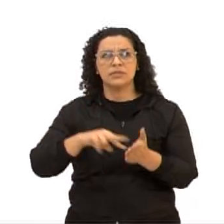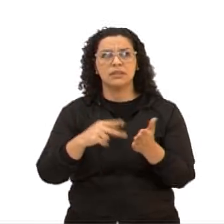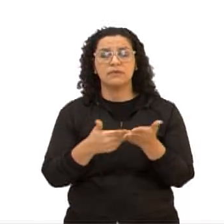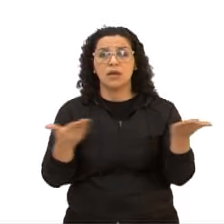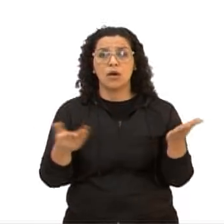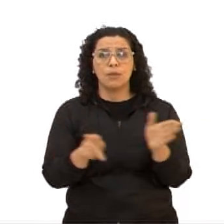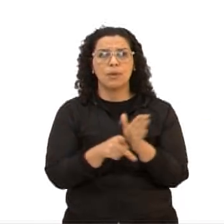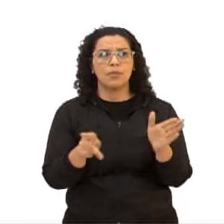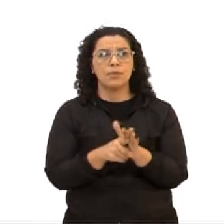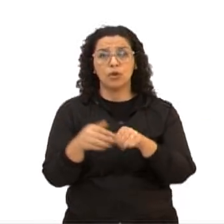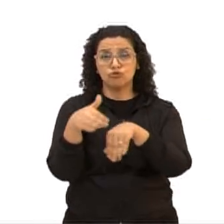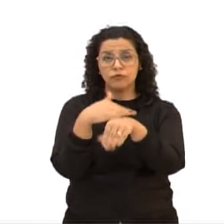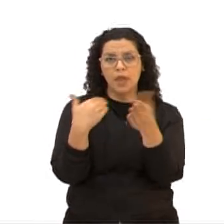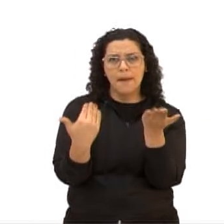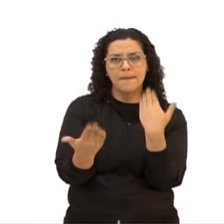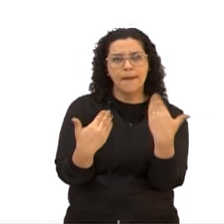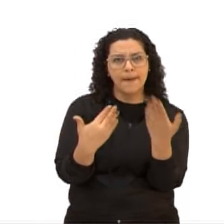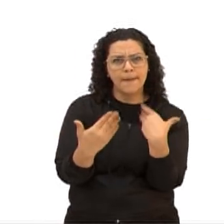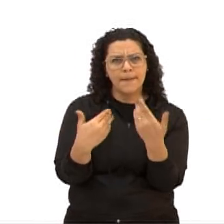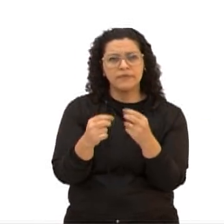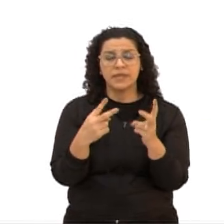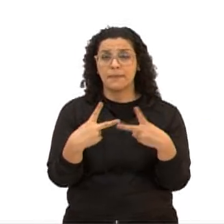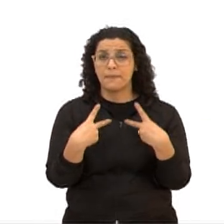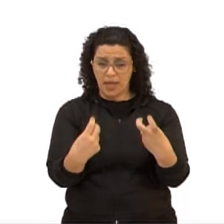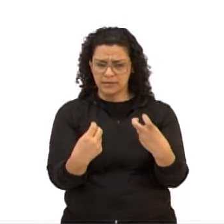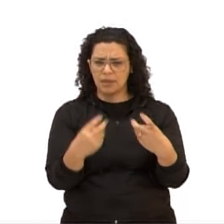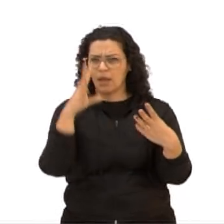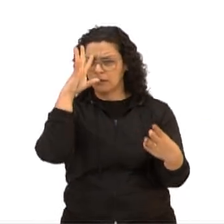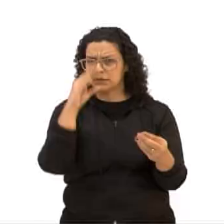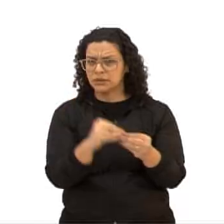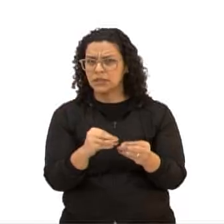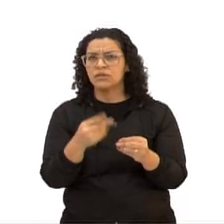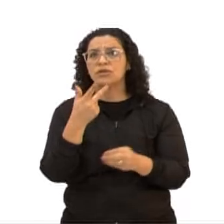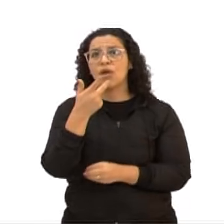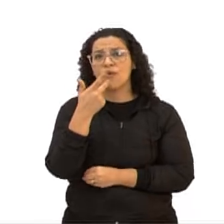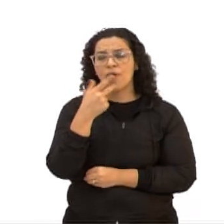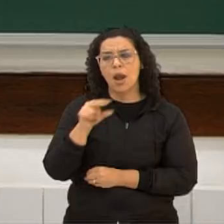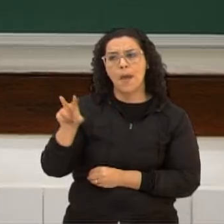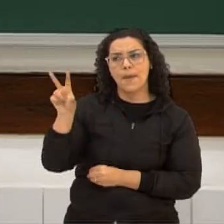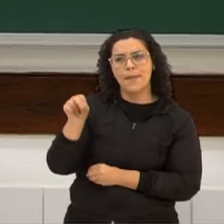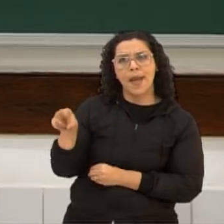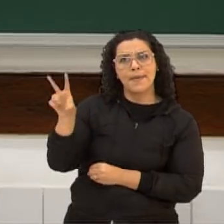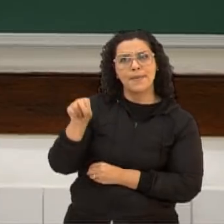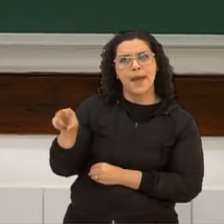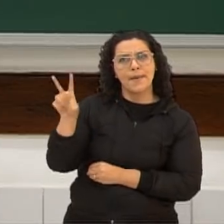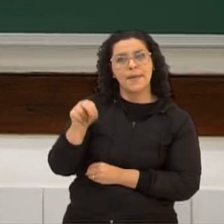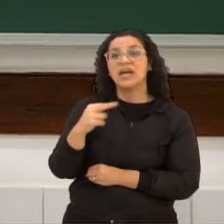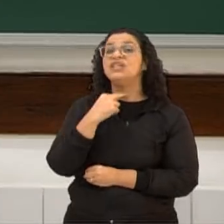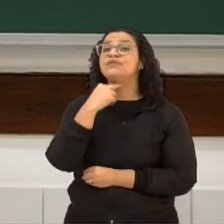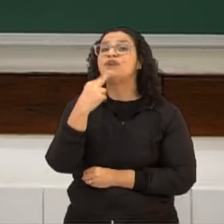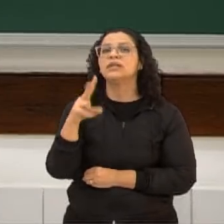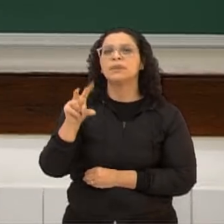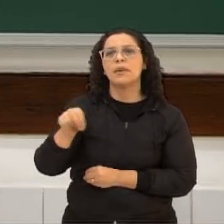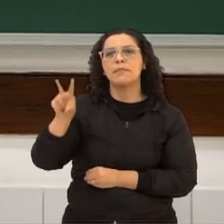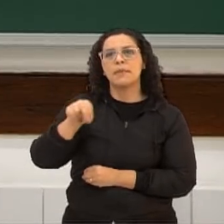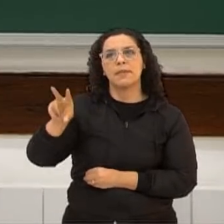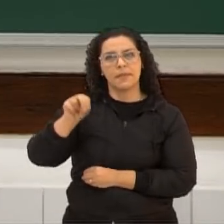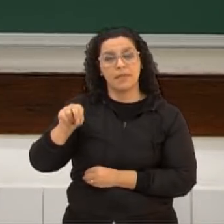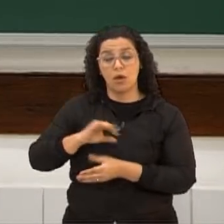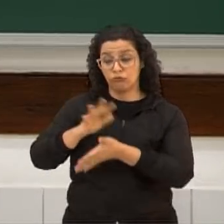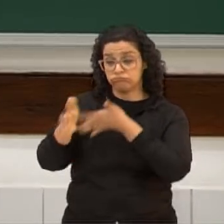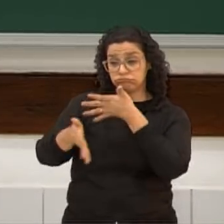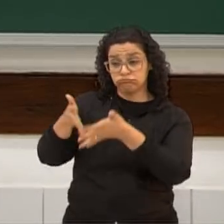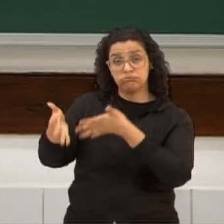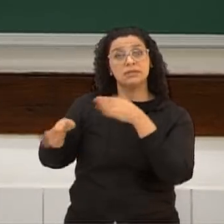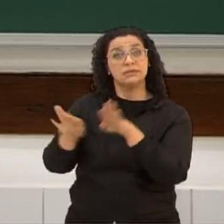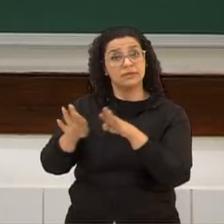agora com vocês. Eu estou conversando com vocês, vocês podem me compreender através da minha fala. A sonoridade da minha fala vai gerar